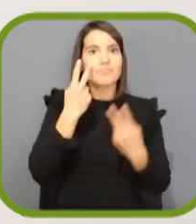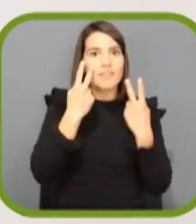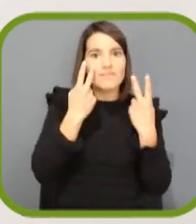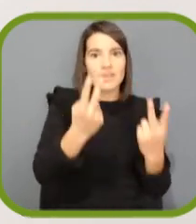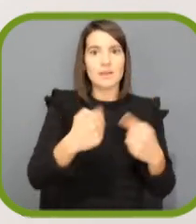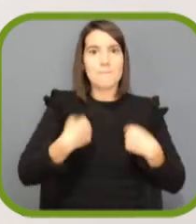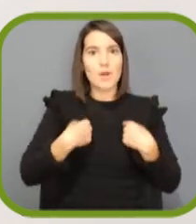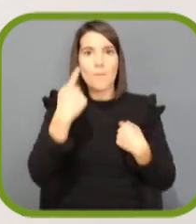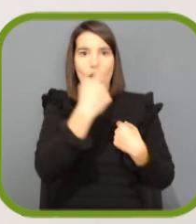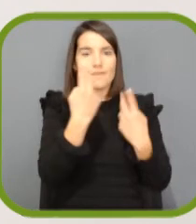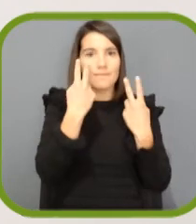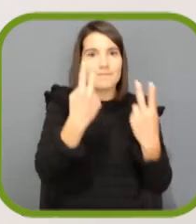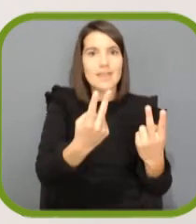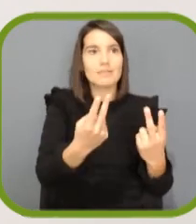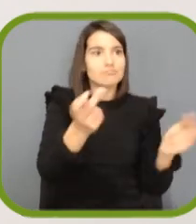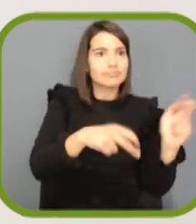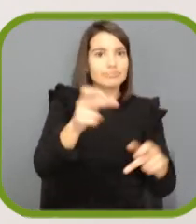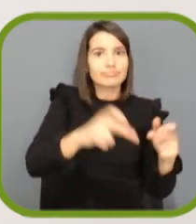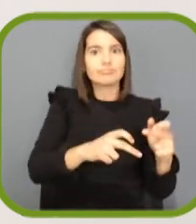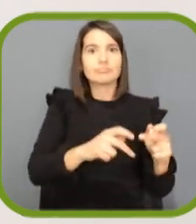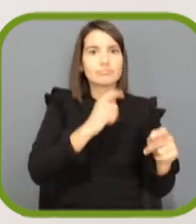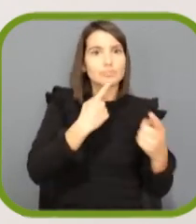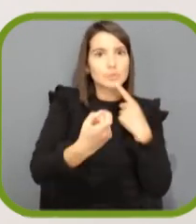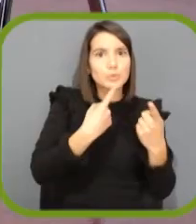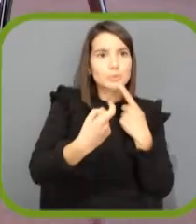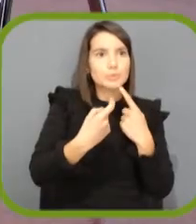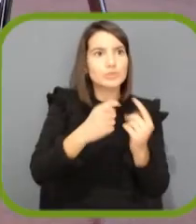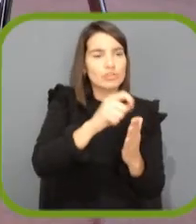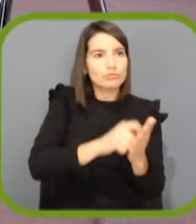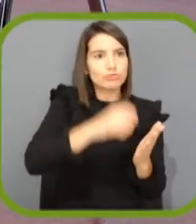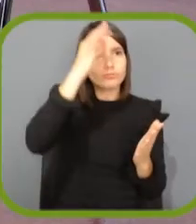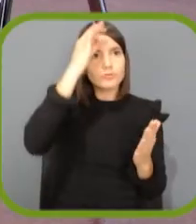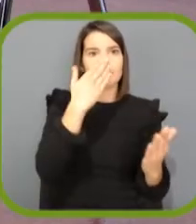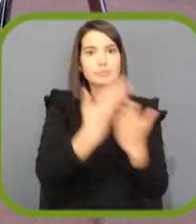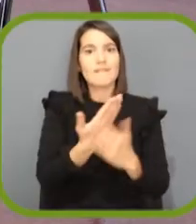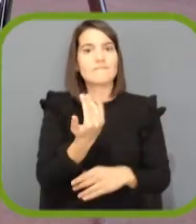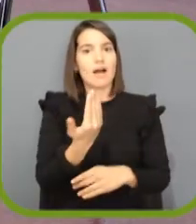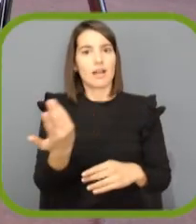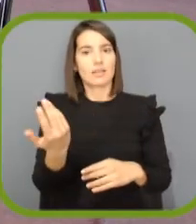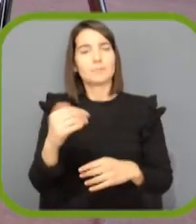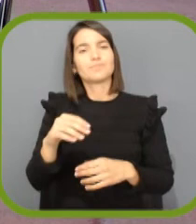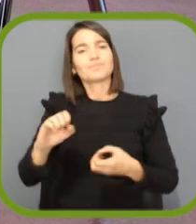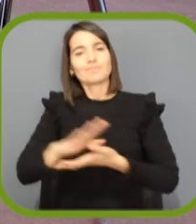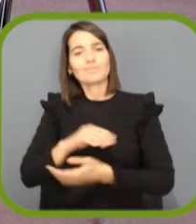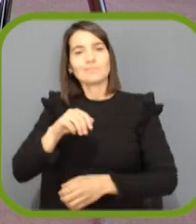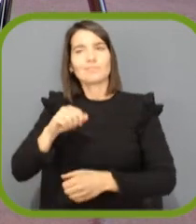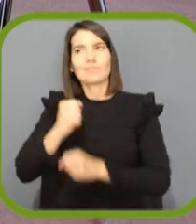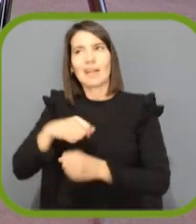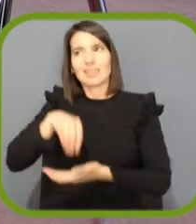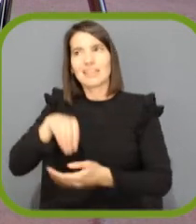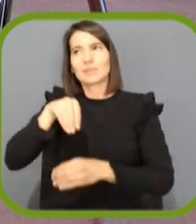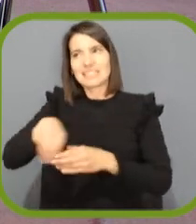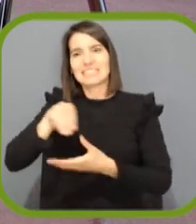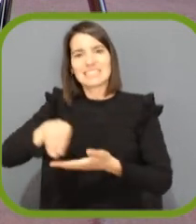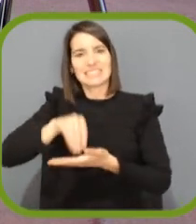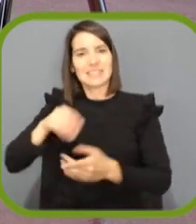e ver com os seus próprios olhos aquilo que está a acontecer. Mas pelo menos diminuir este jornalismo de